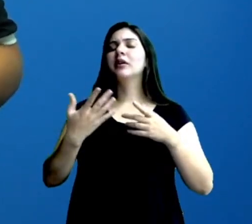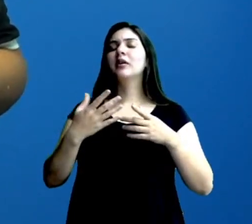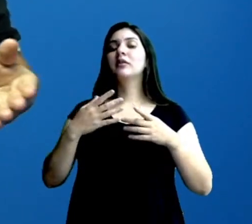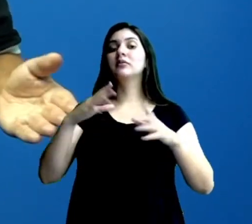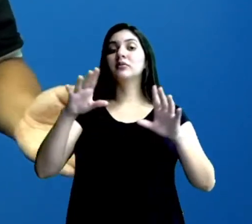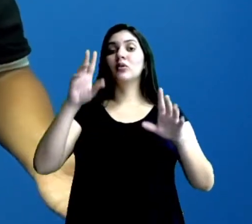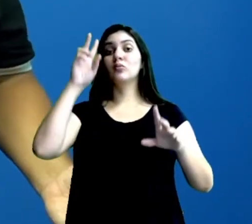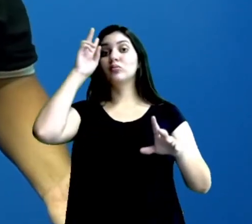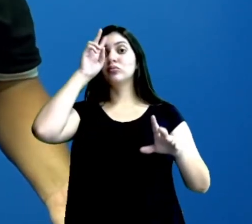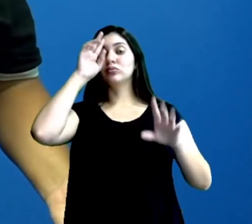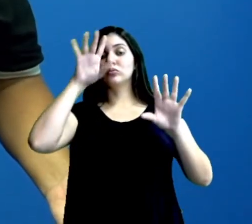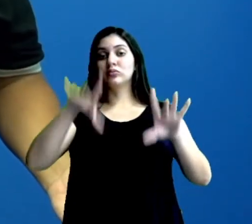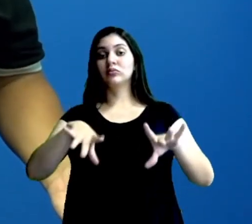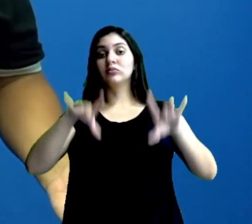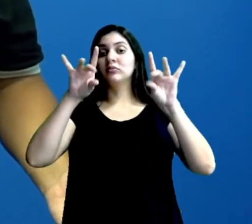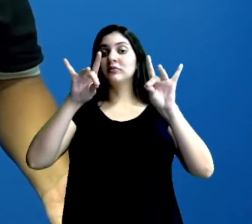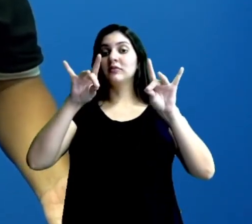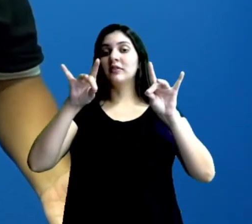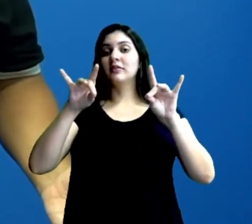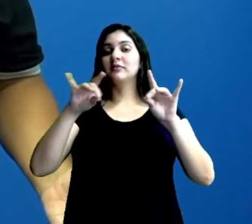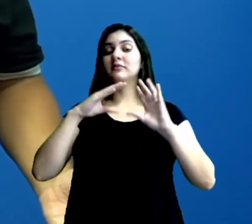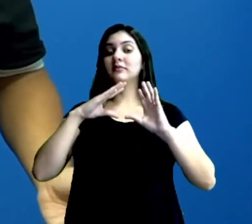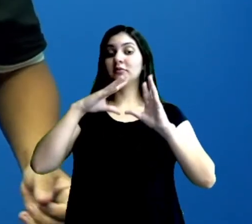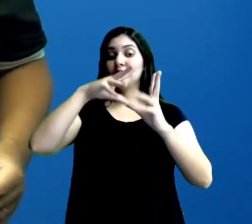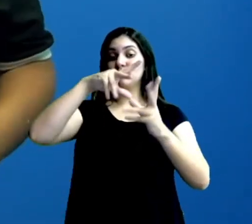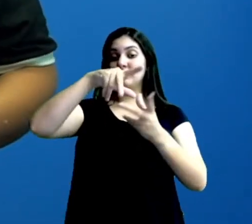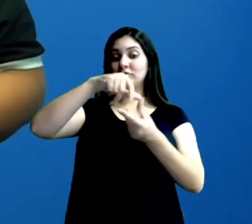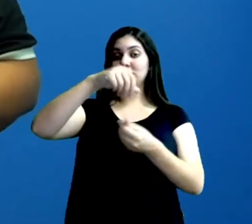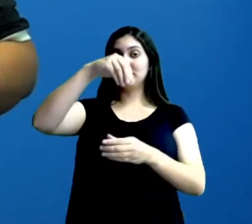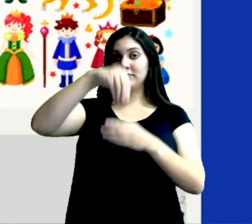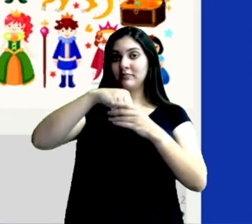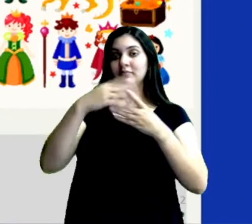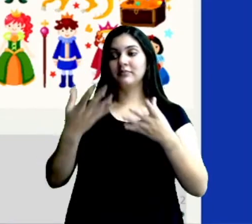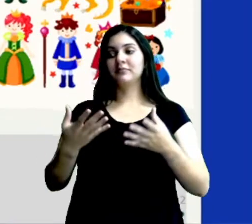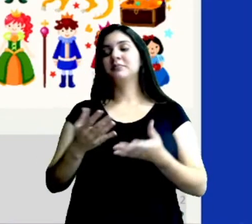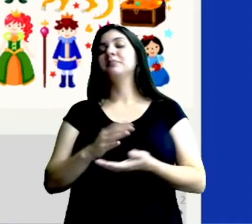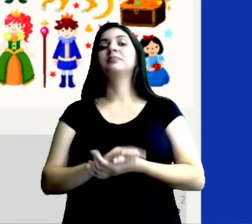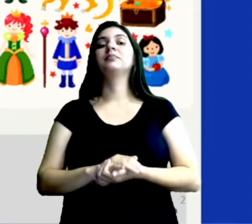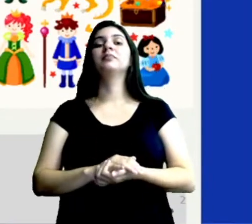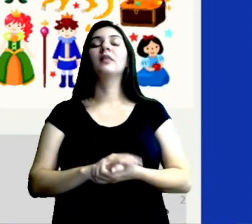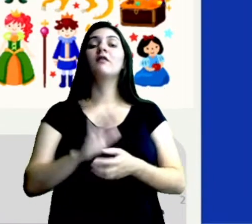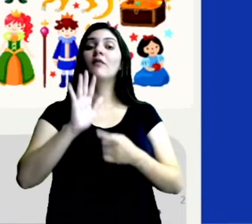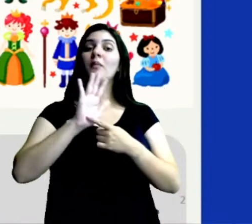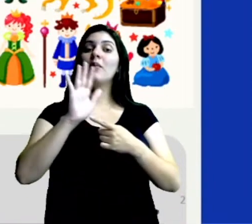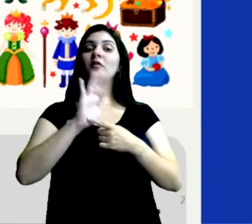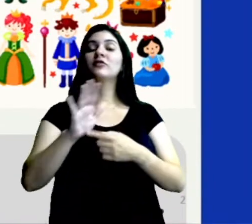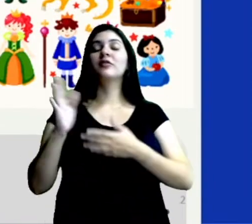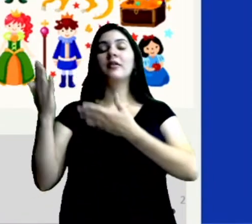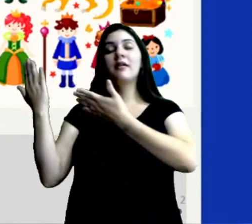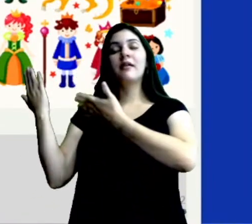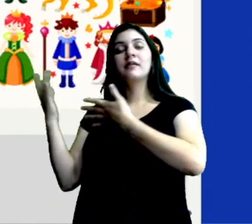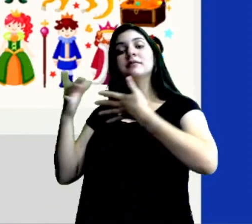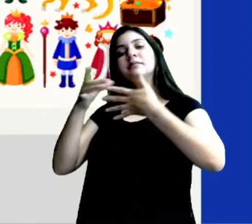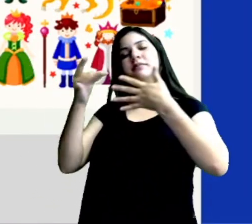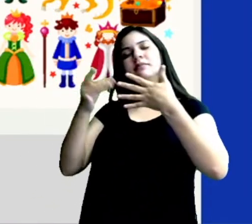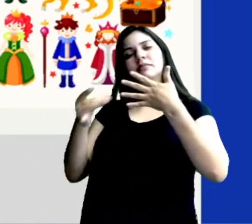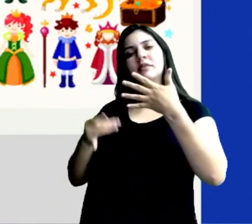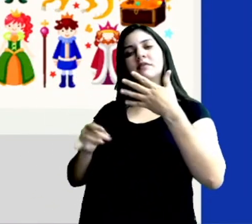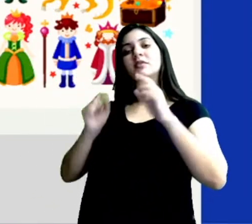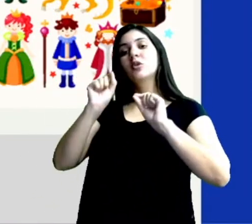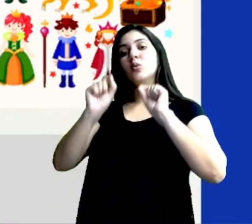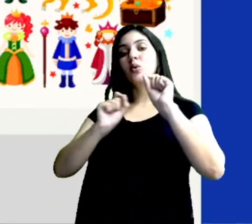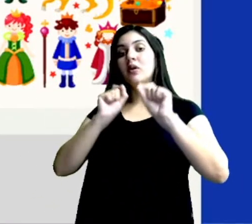fada faz parte desse universo, tá bom? Coloca aqui na tela para vocês a definição